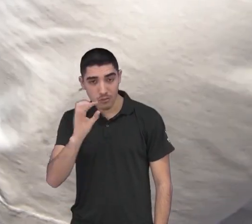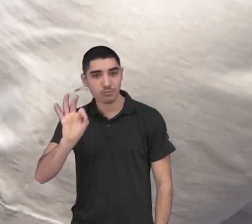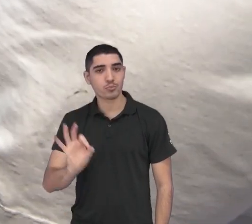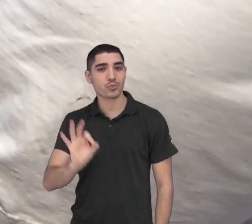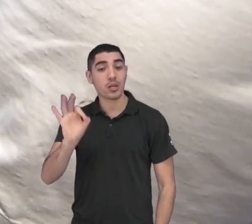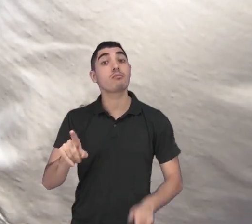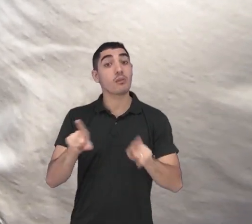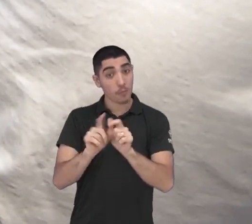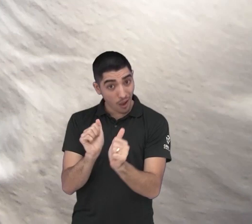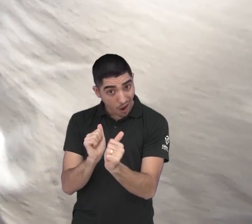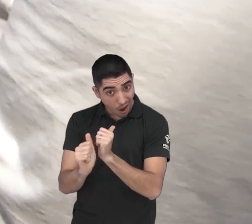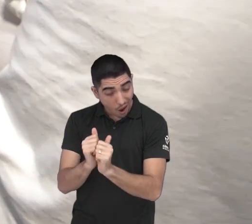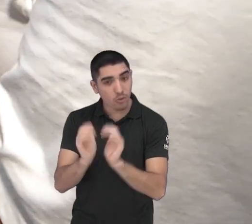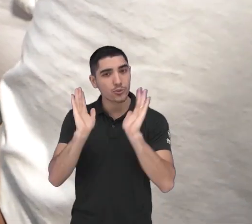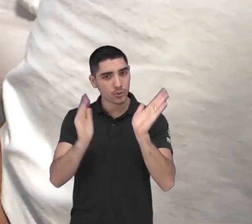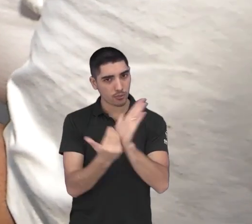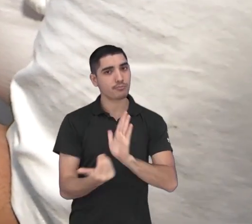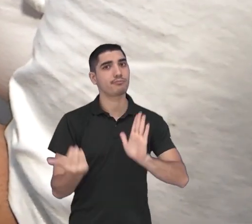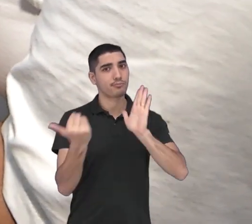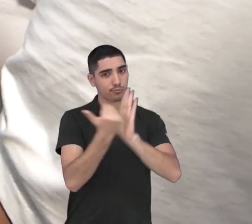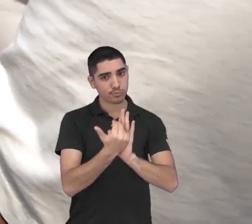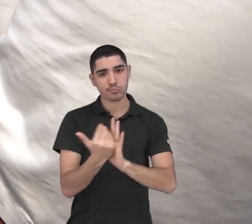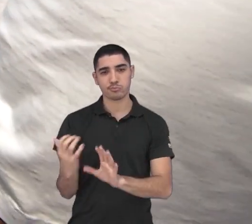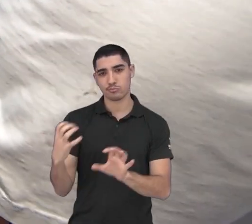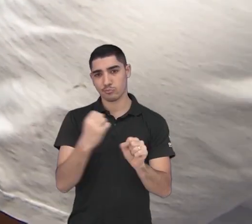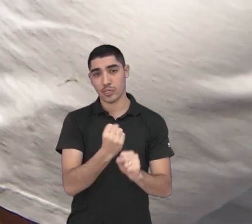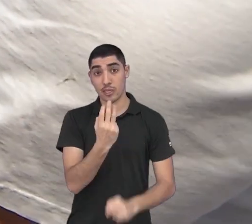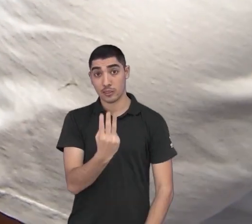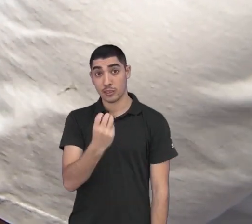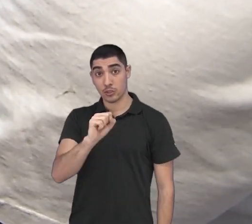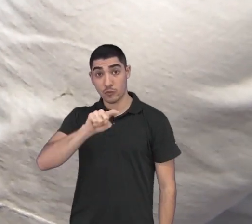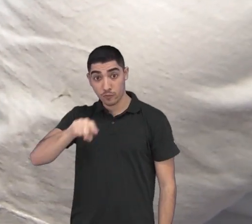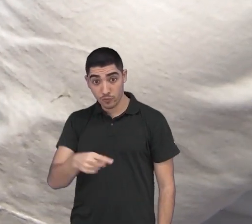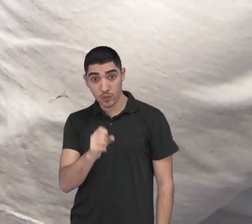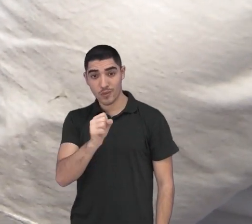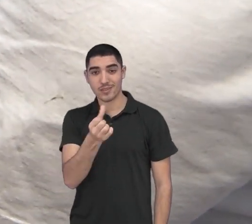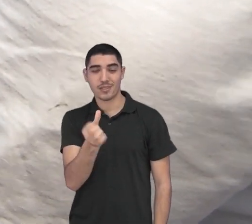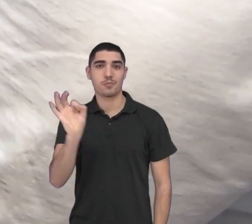64,84%. O arroz também sofreu variação, com um aumento de